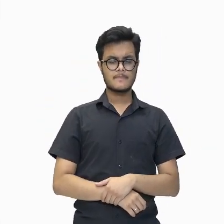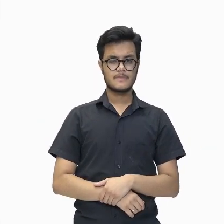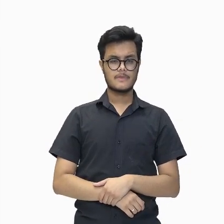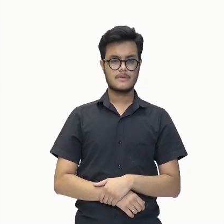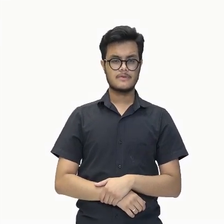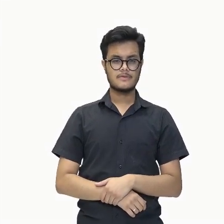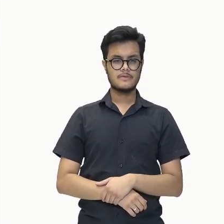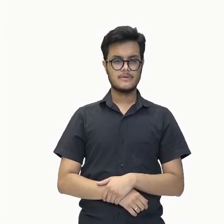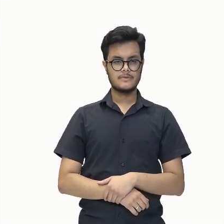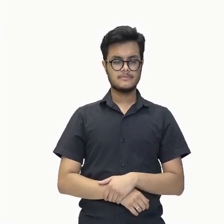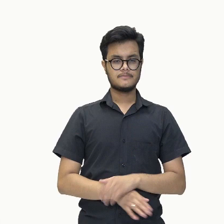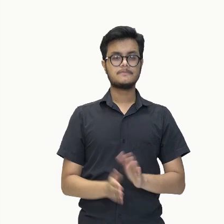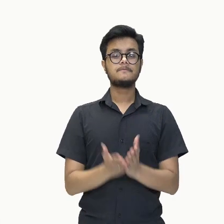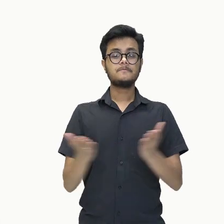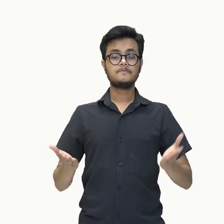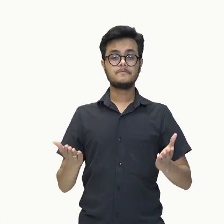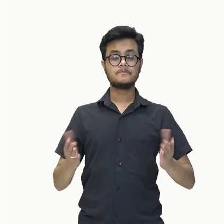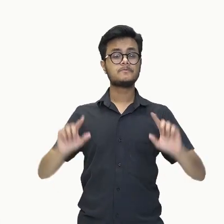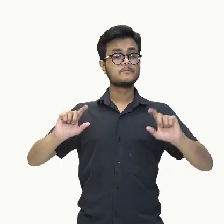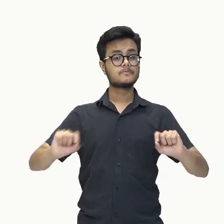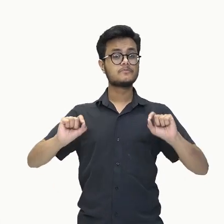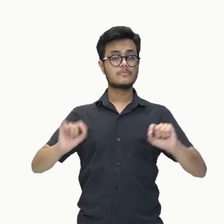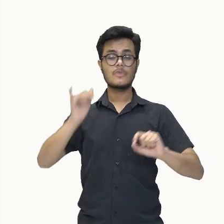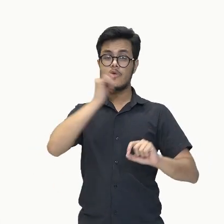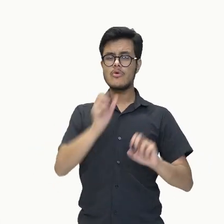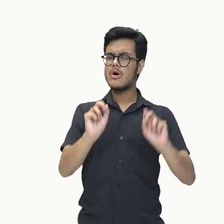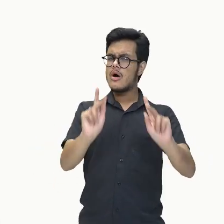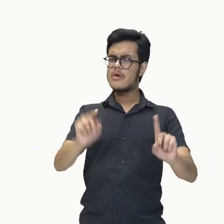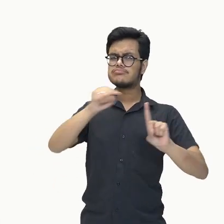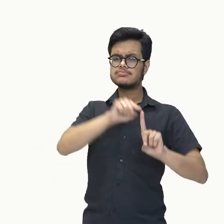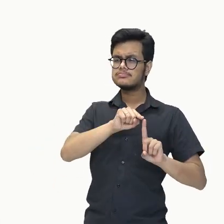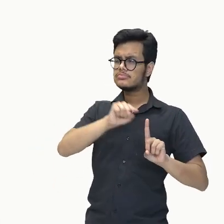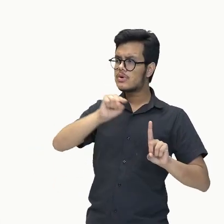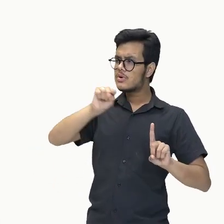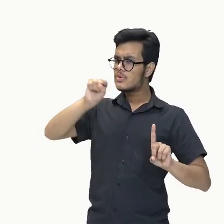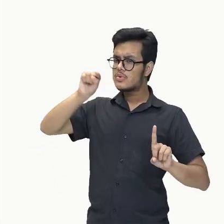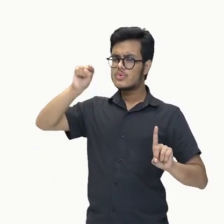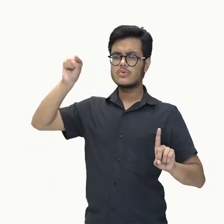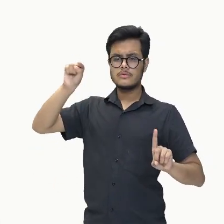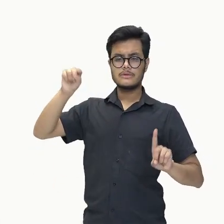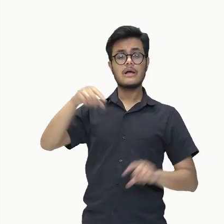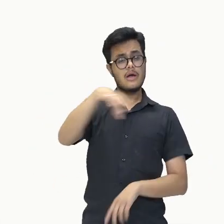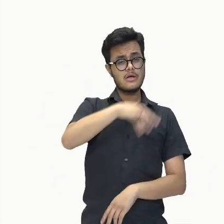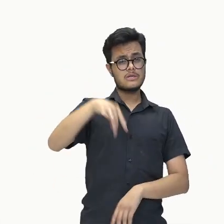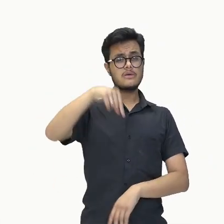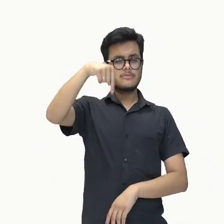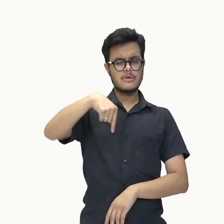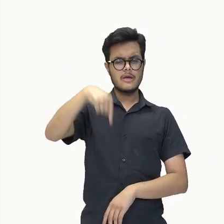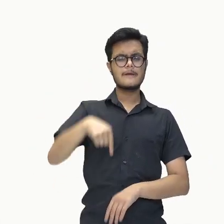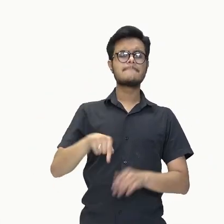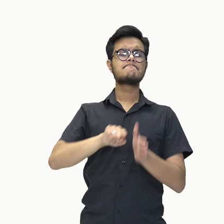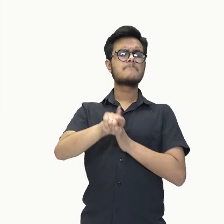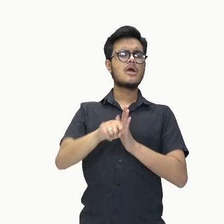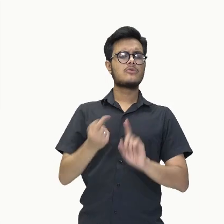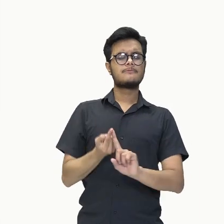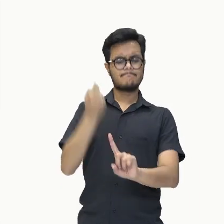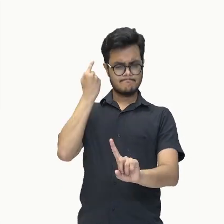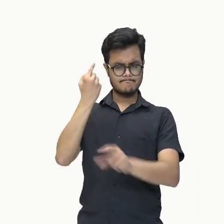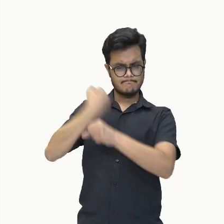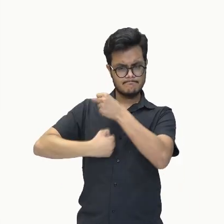Então temos aqui uma situação, Aumentos sucessivos, questão produzida aqui pelo Centro de Mídias do ano passado.